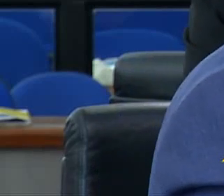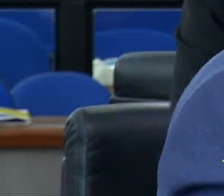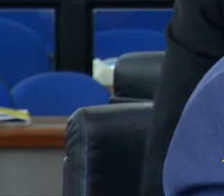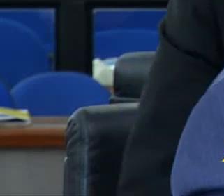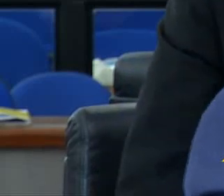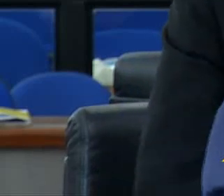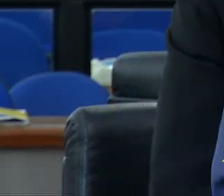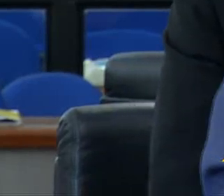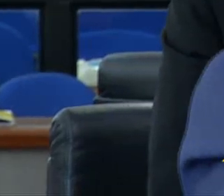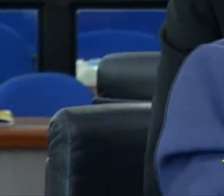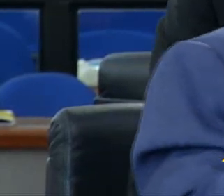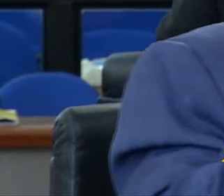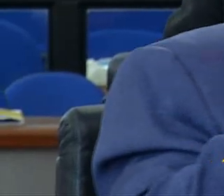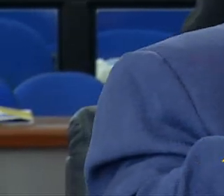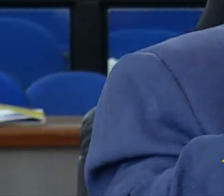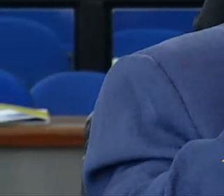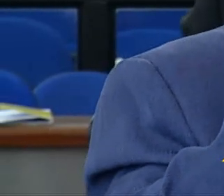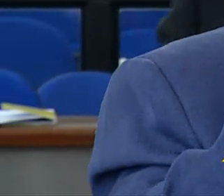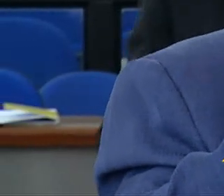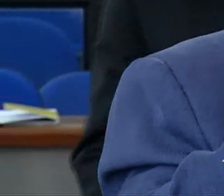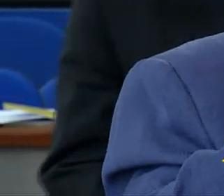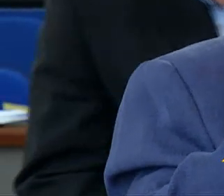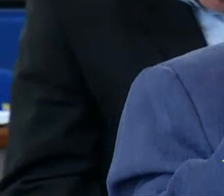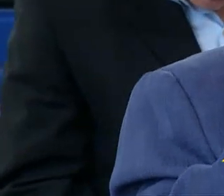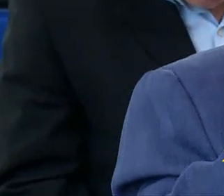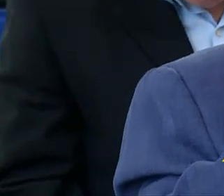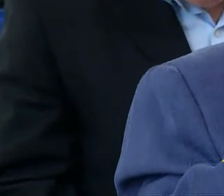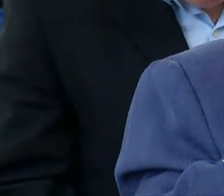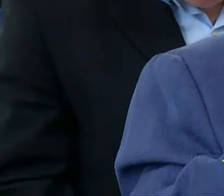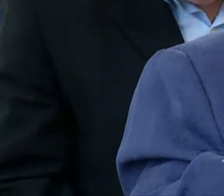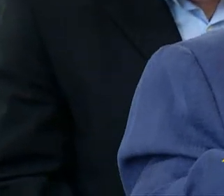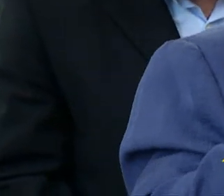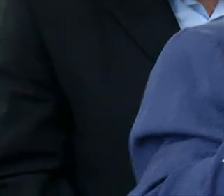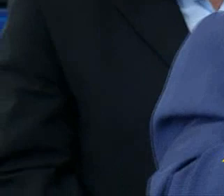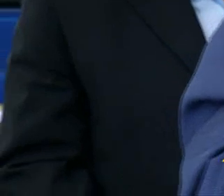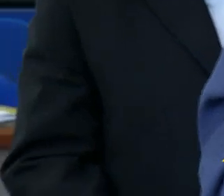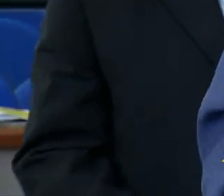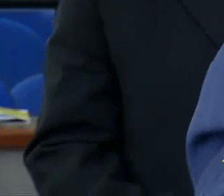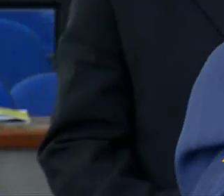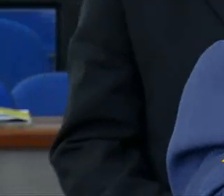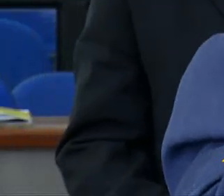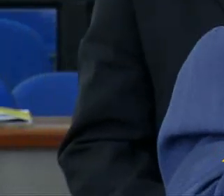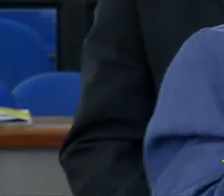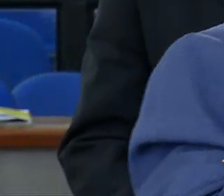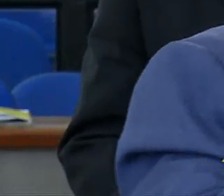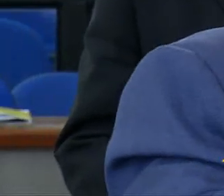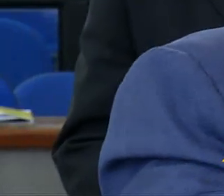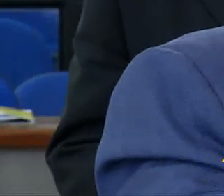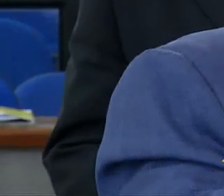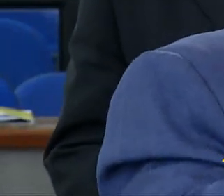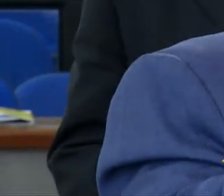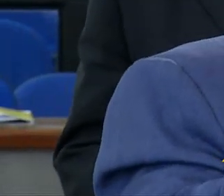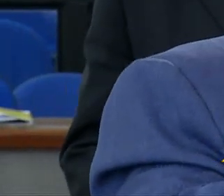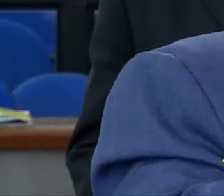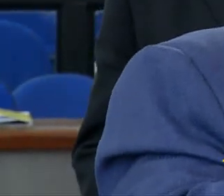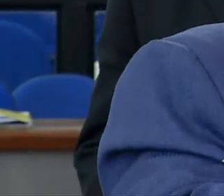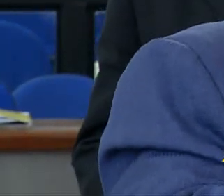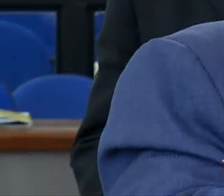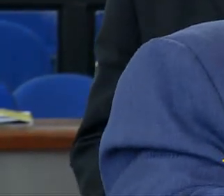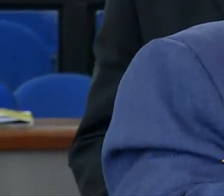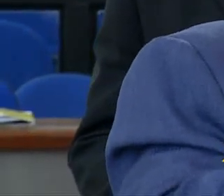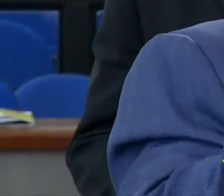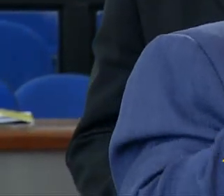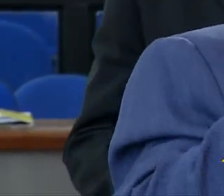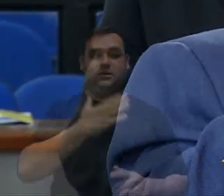Oliveira Rafael da Silva, ele é tio da minha filha por parte do meu genro, do Ageu. Ele faleceu